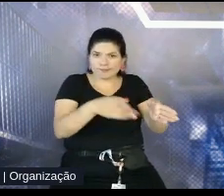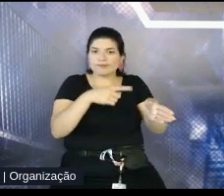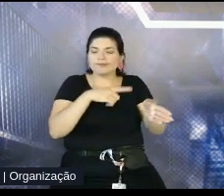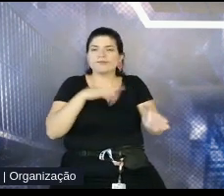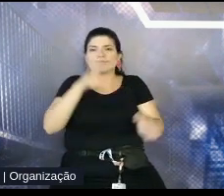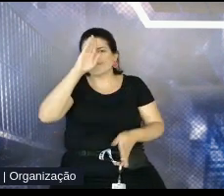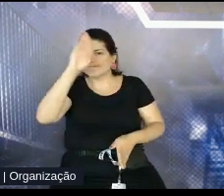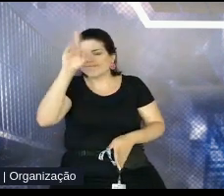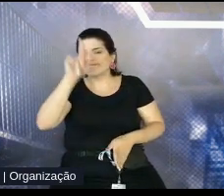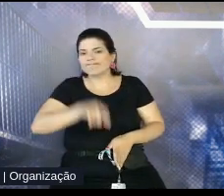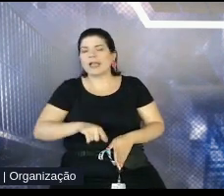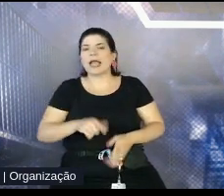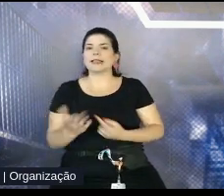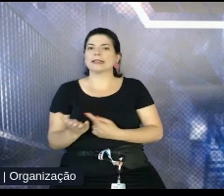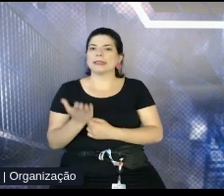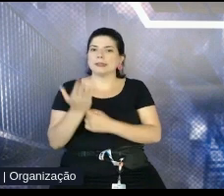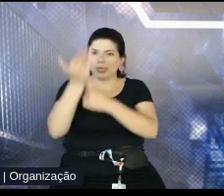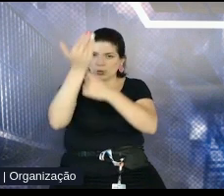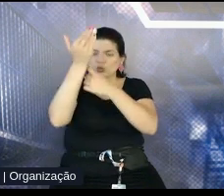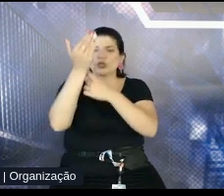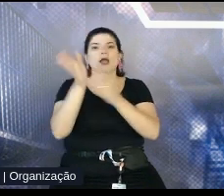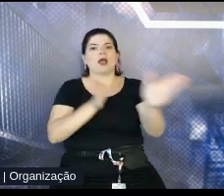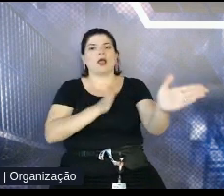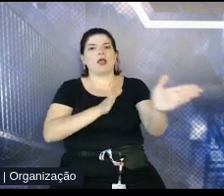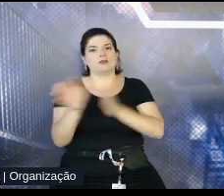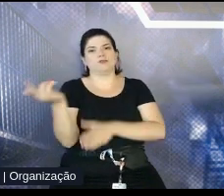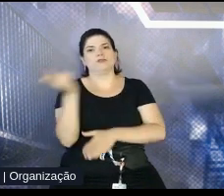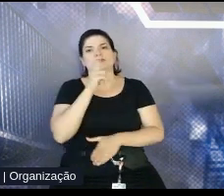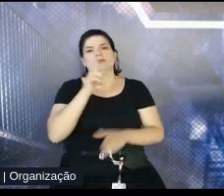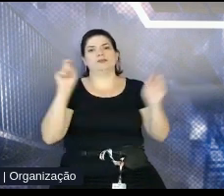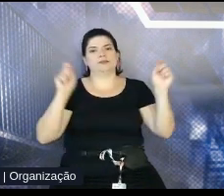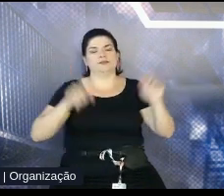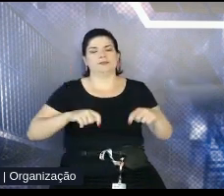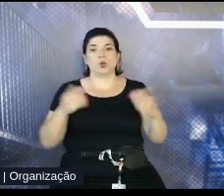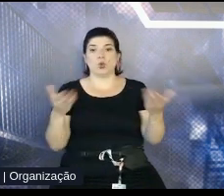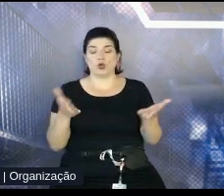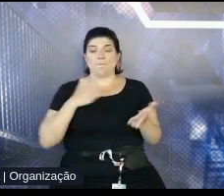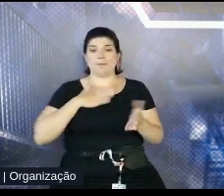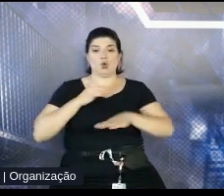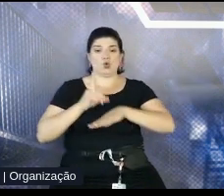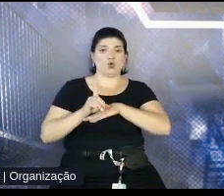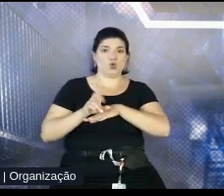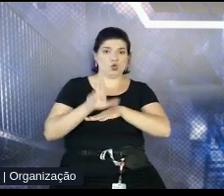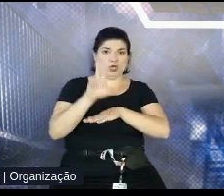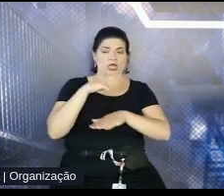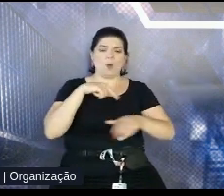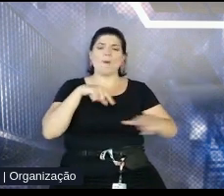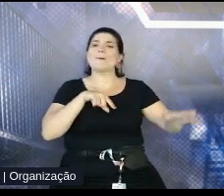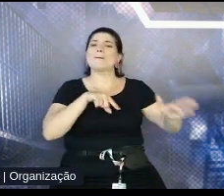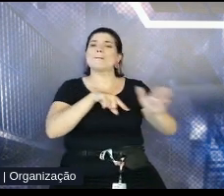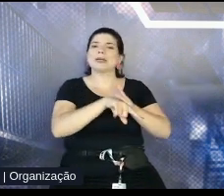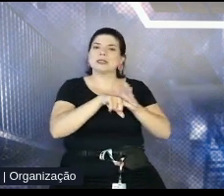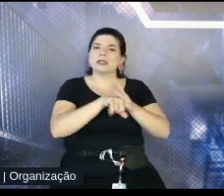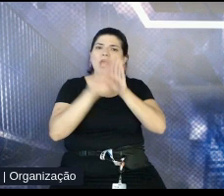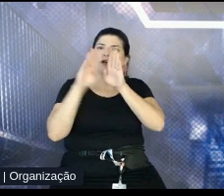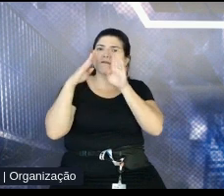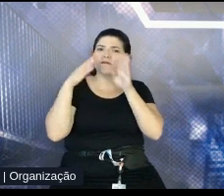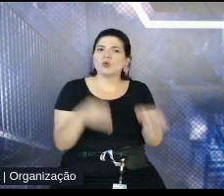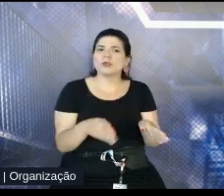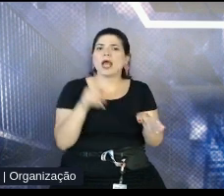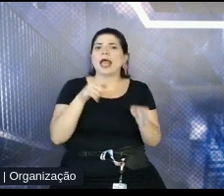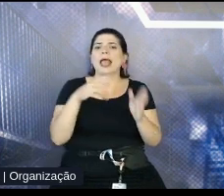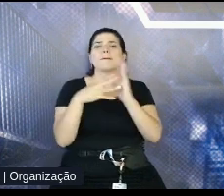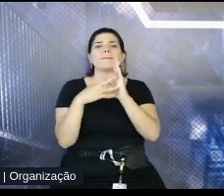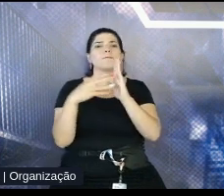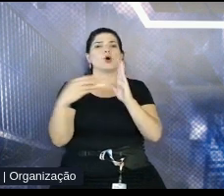principalmente tecnologias assistivas inteligentes, né? Hoje, no meu doutorado, eu faço uma pesquisa bem voltada para como modelos de